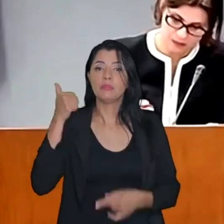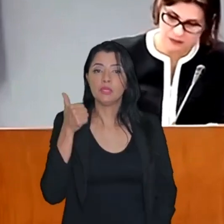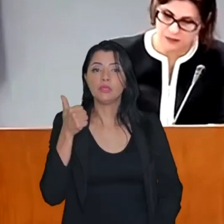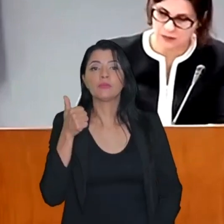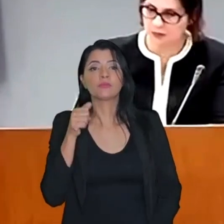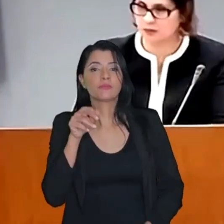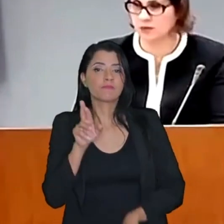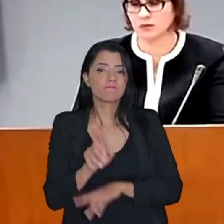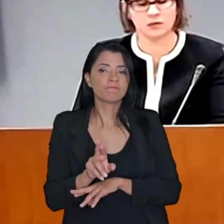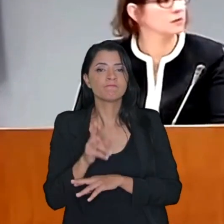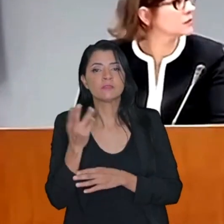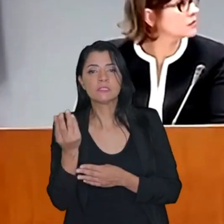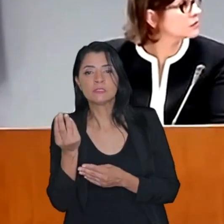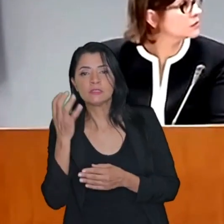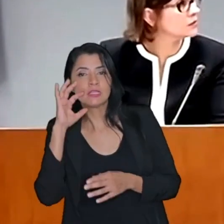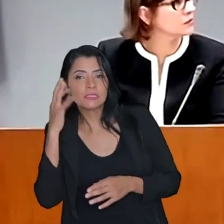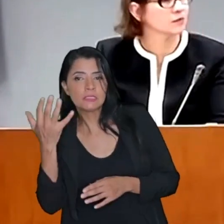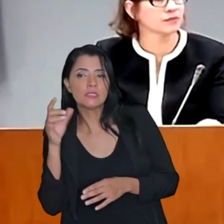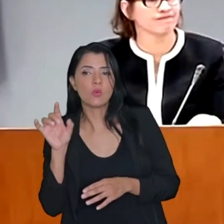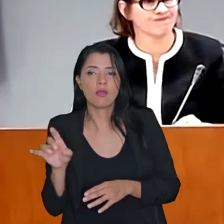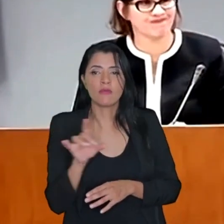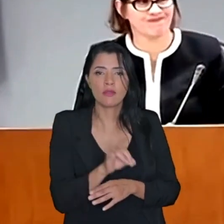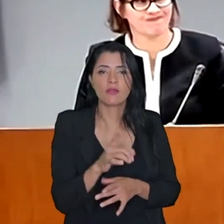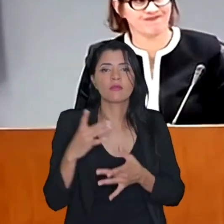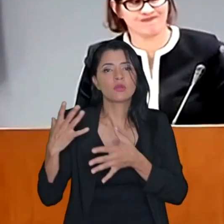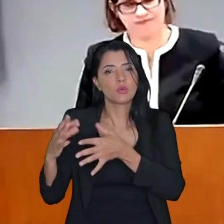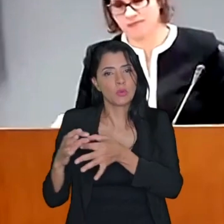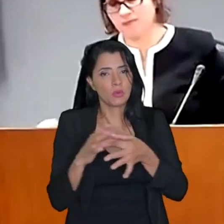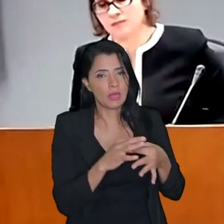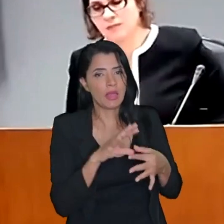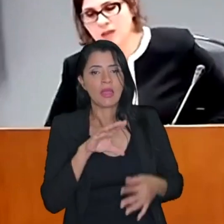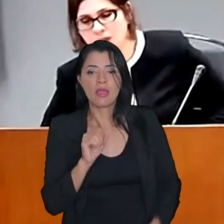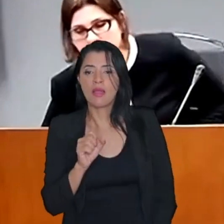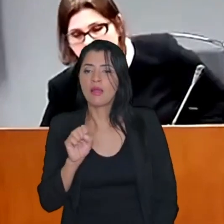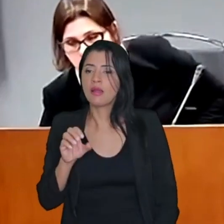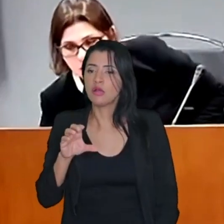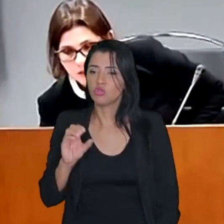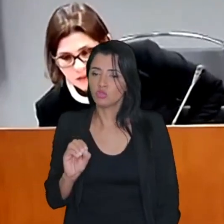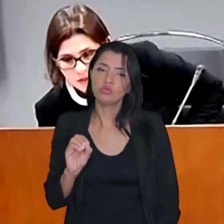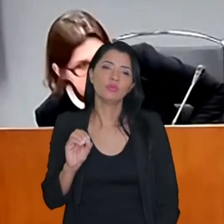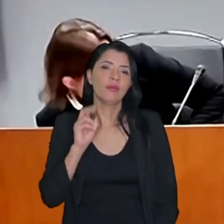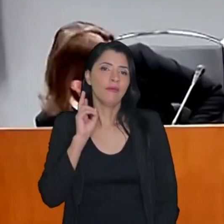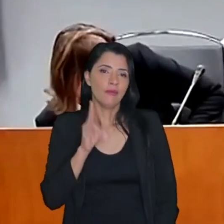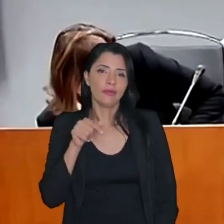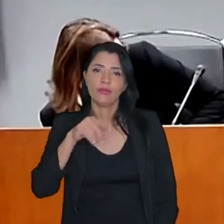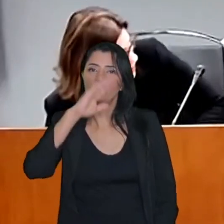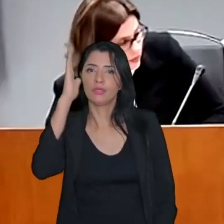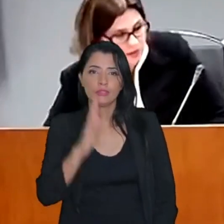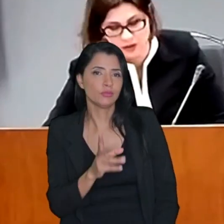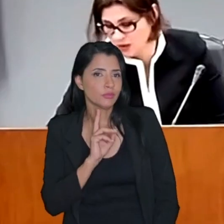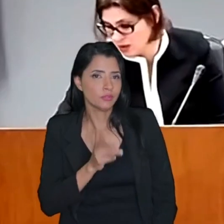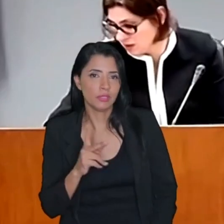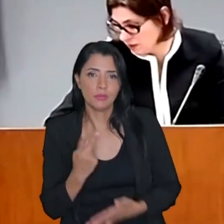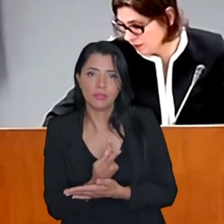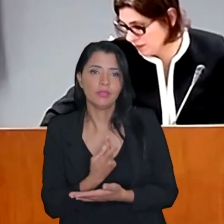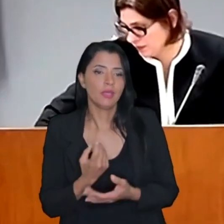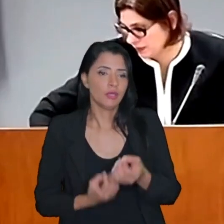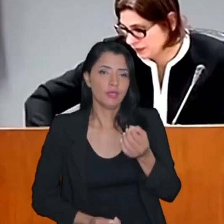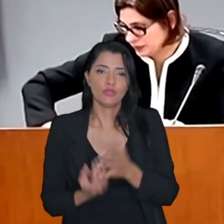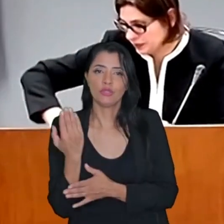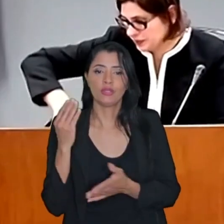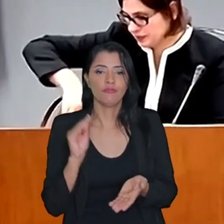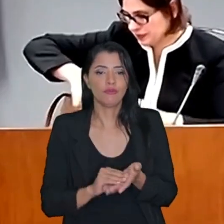a reserva de decisão no caso a caso, né, que infelizmente é costumeira no Brasil e gera o quê?